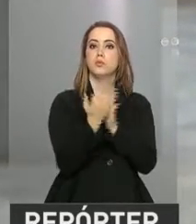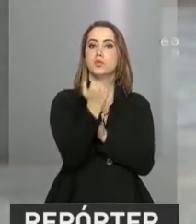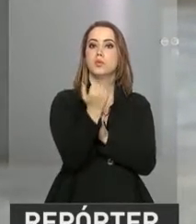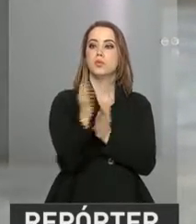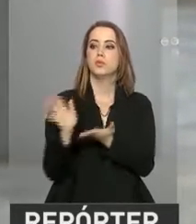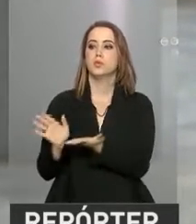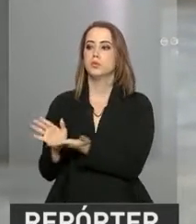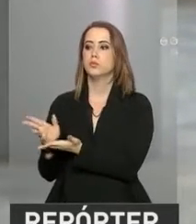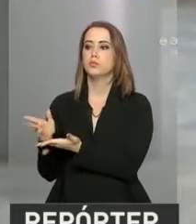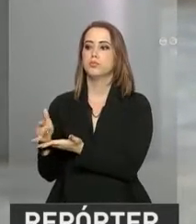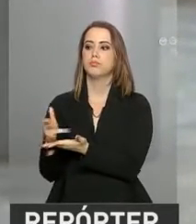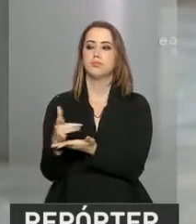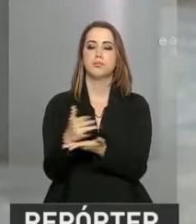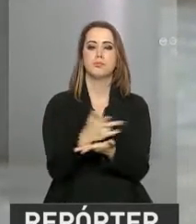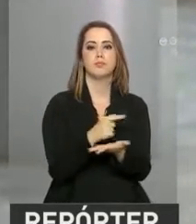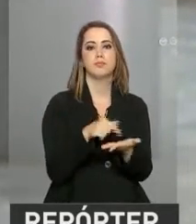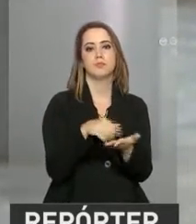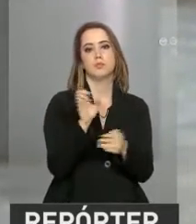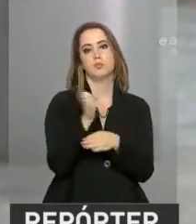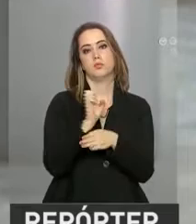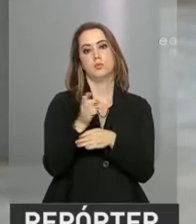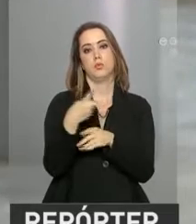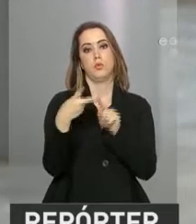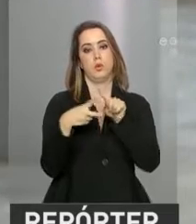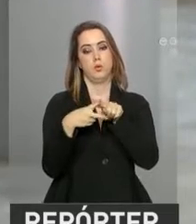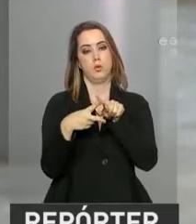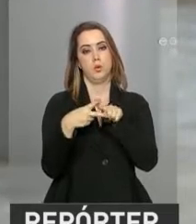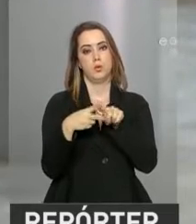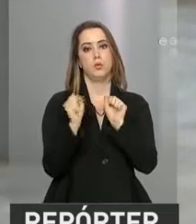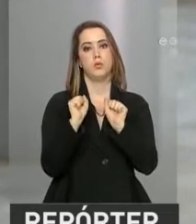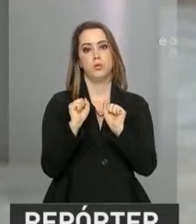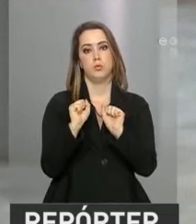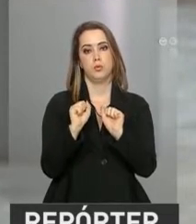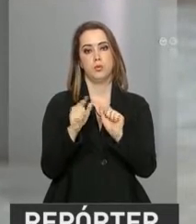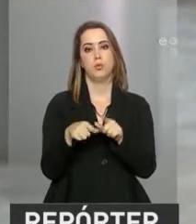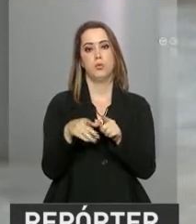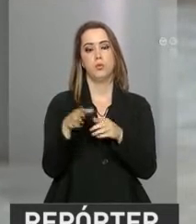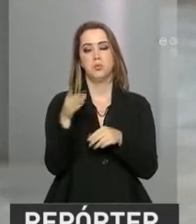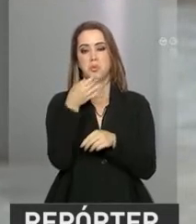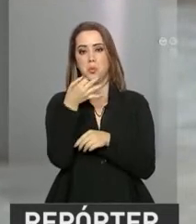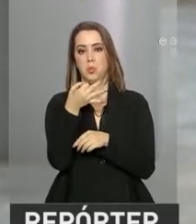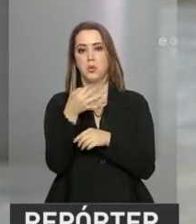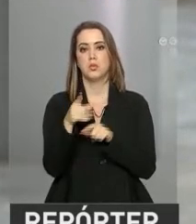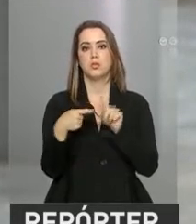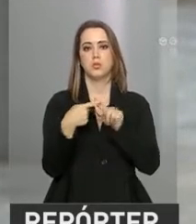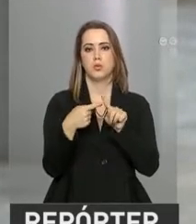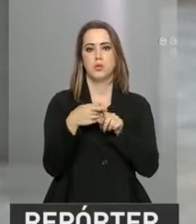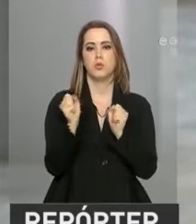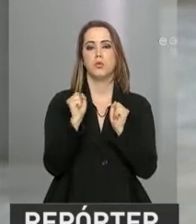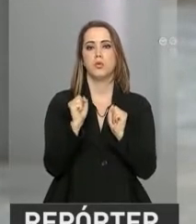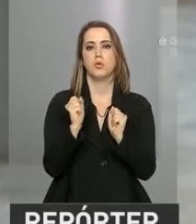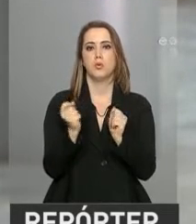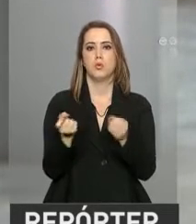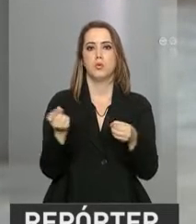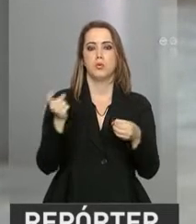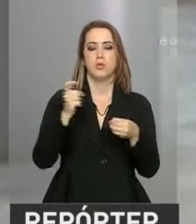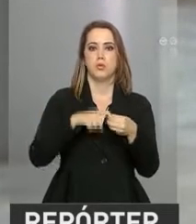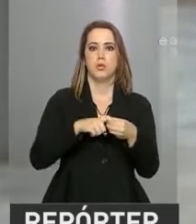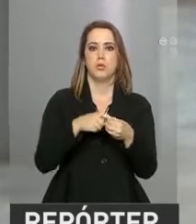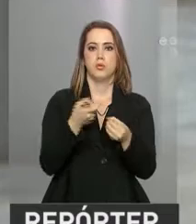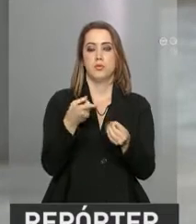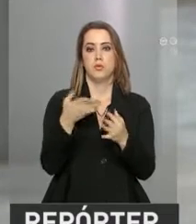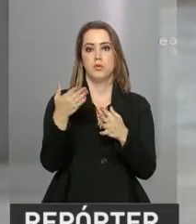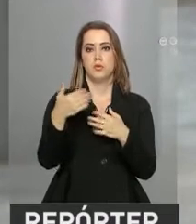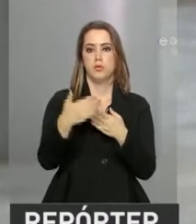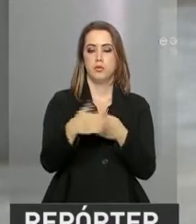as propostas discutidas, duas se destacaram. A possibilidade dos estados voltarem a tomar crédito junto ao governo federal, o que